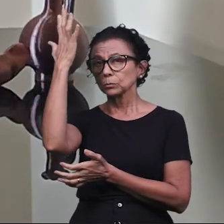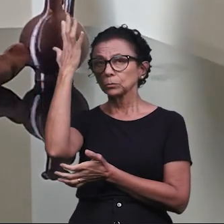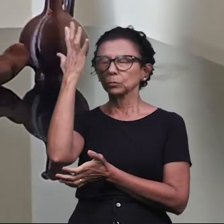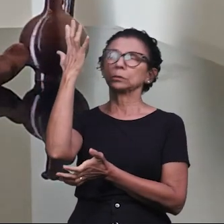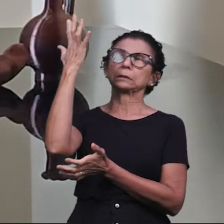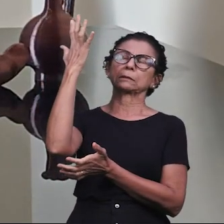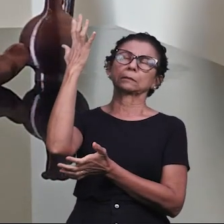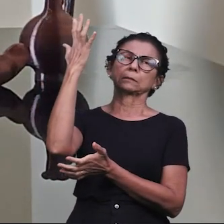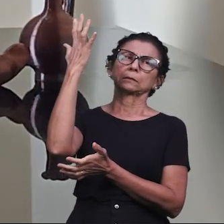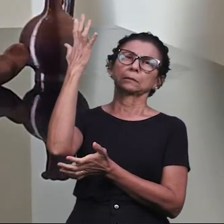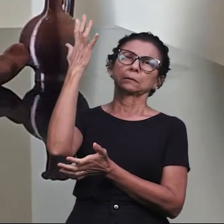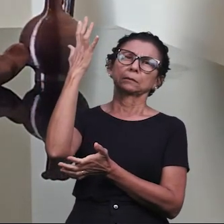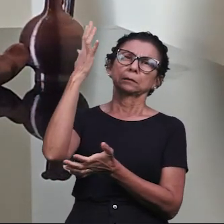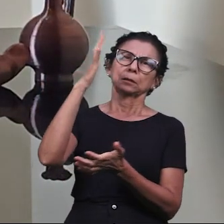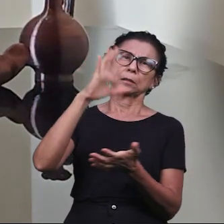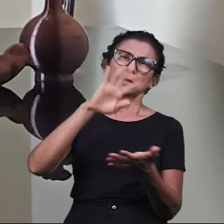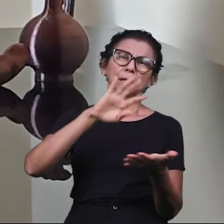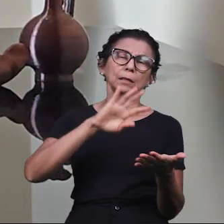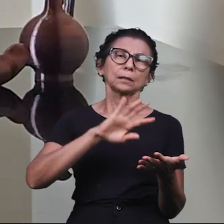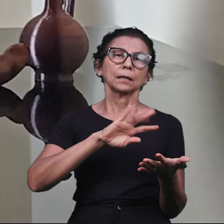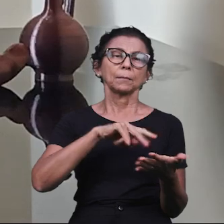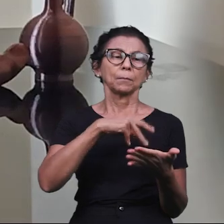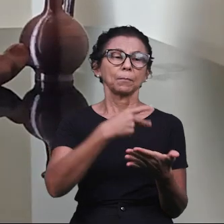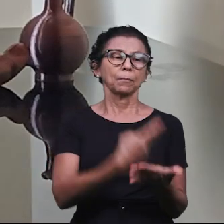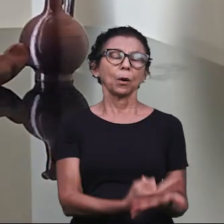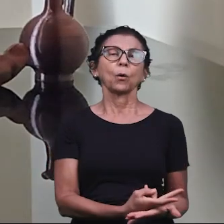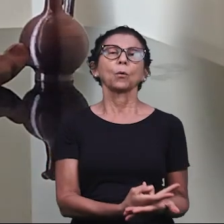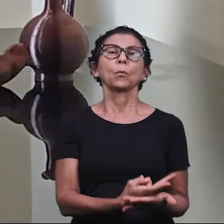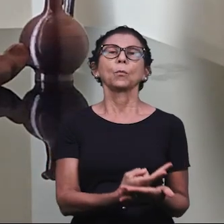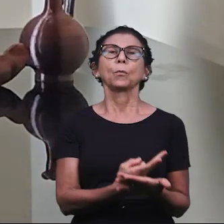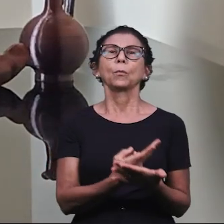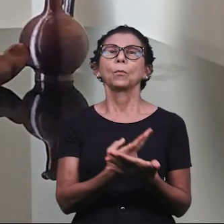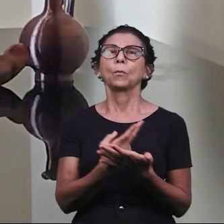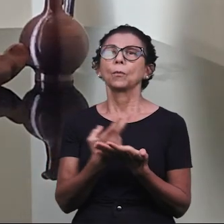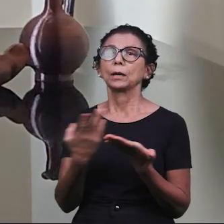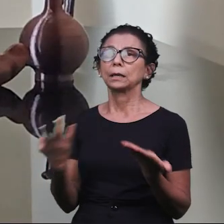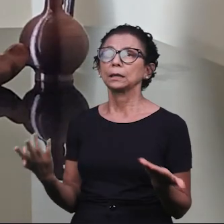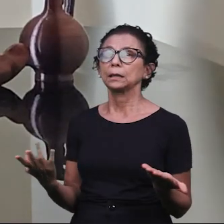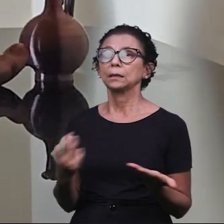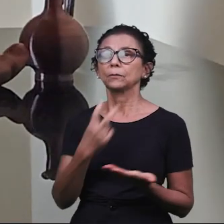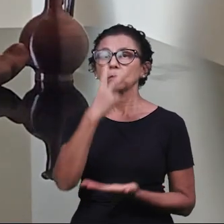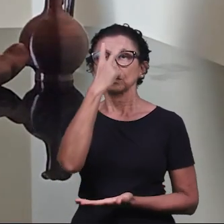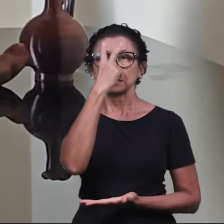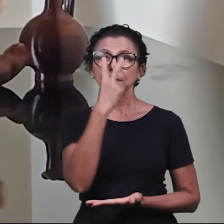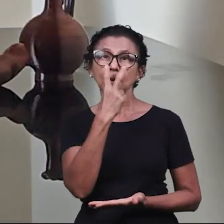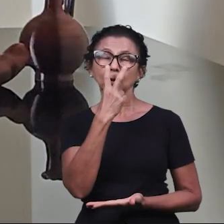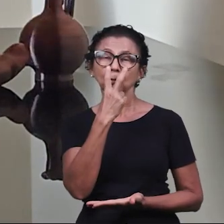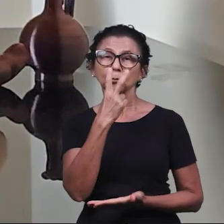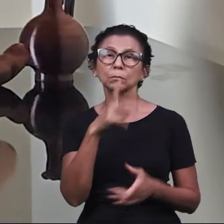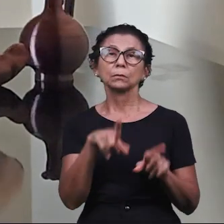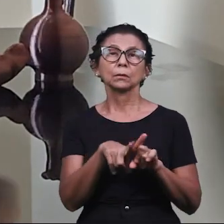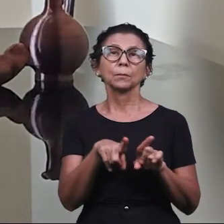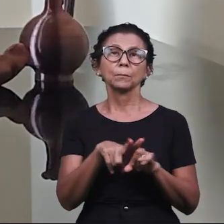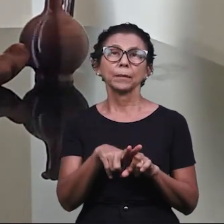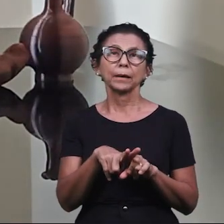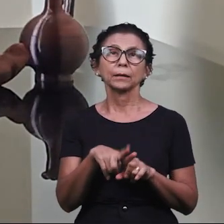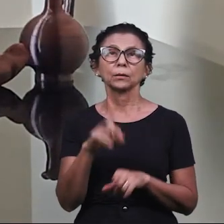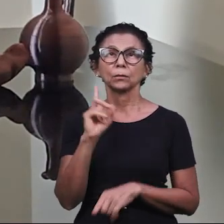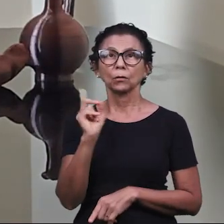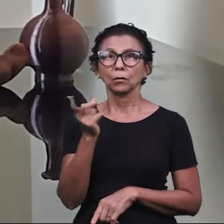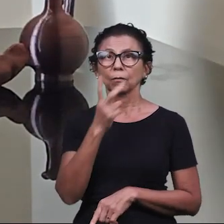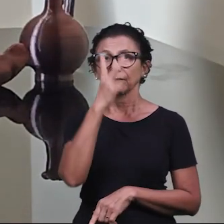encontro com a luz, ele caiu por terra. E a palavra fala que ele ficou cego. Ó, ele